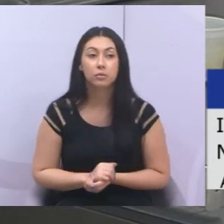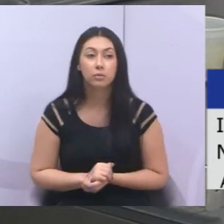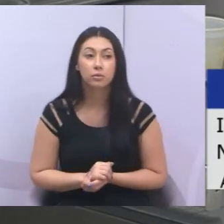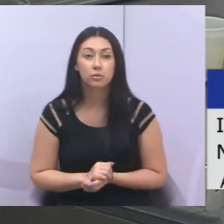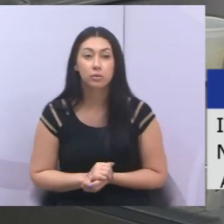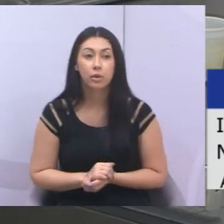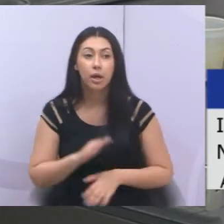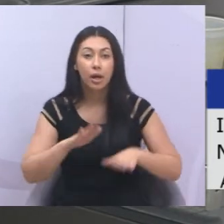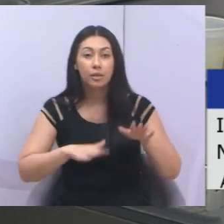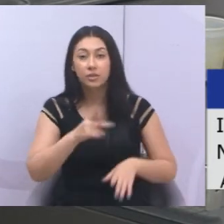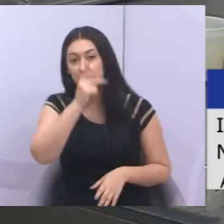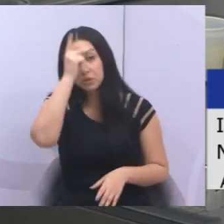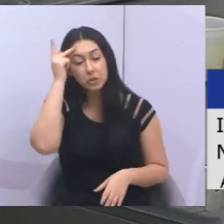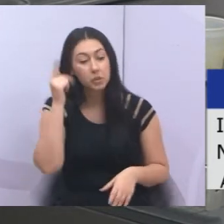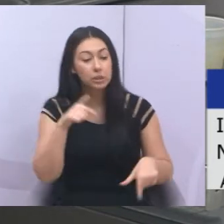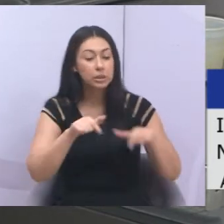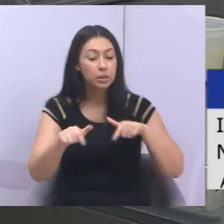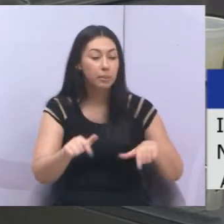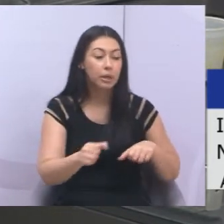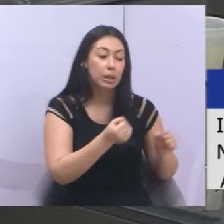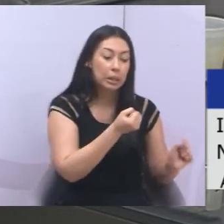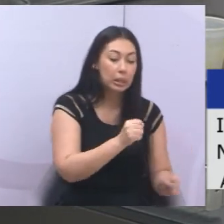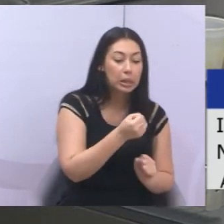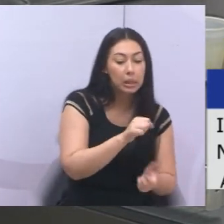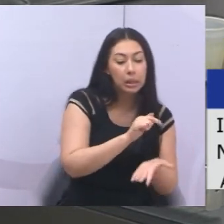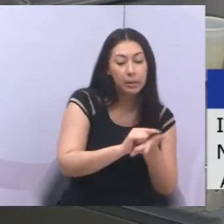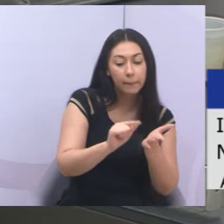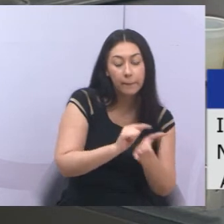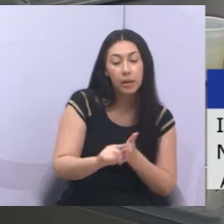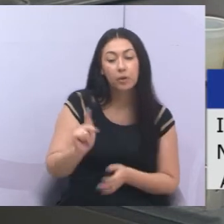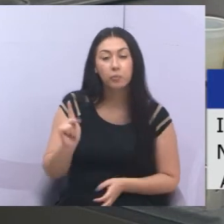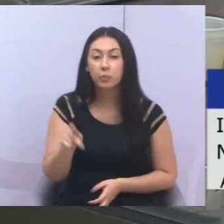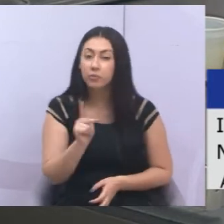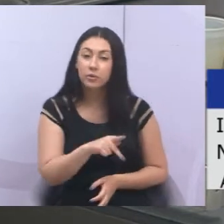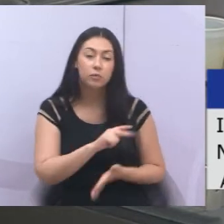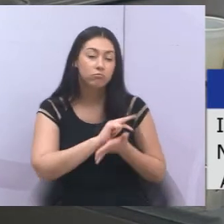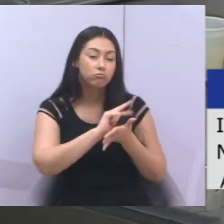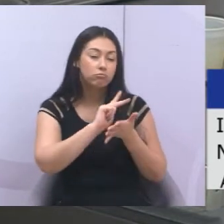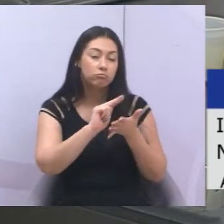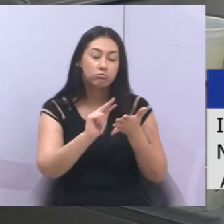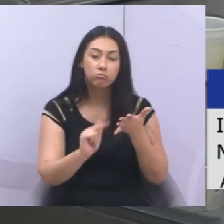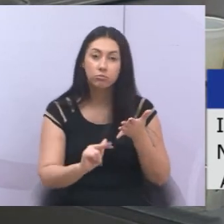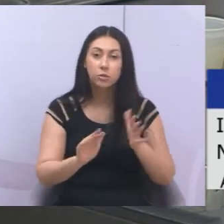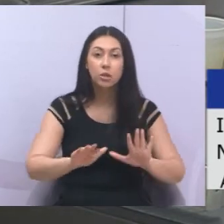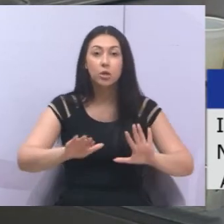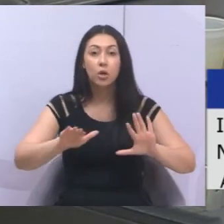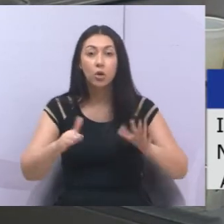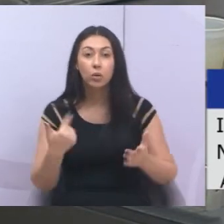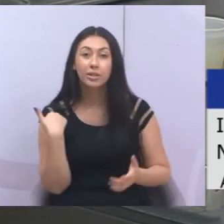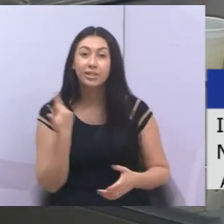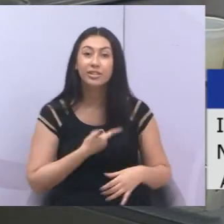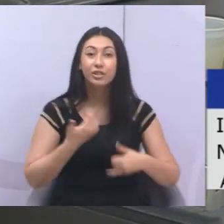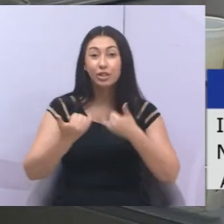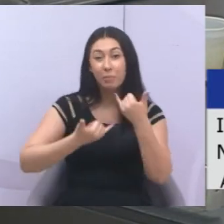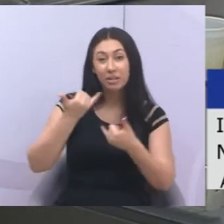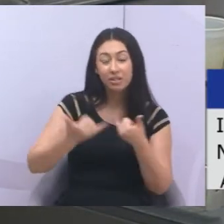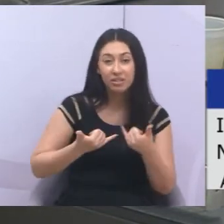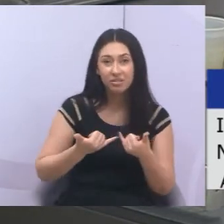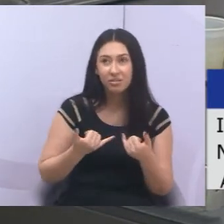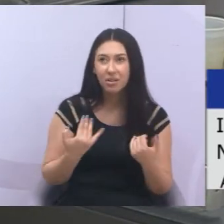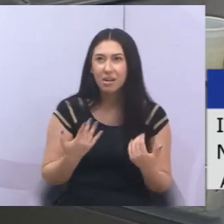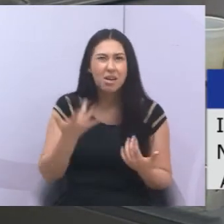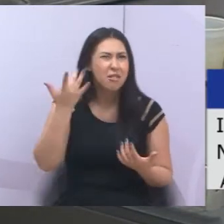lá com um faxineiro, você está lá com o professor, enfim. Quando você está em espírito de jogo, você esquece,